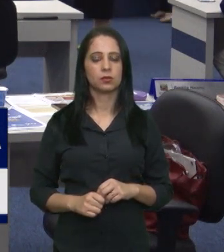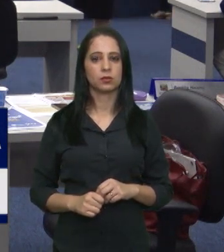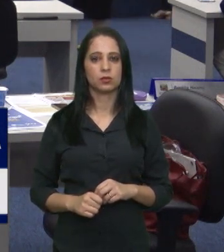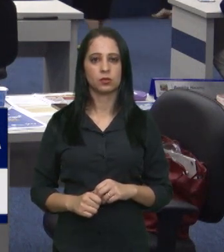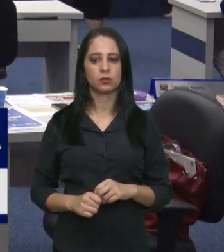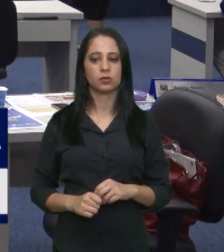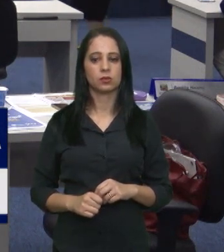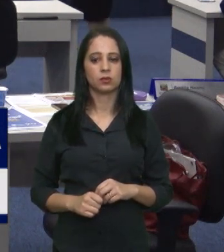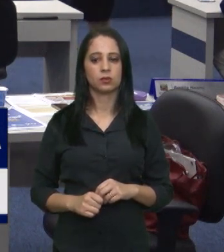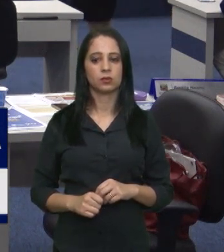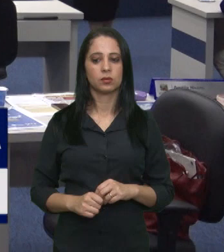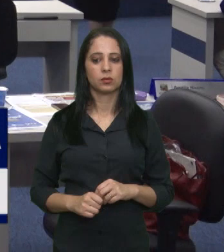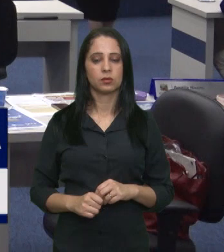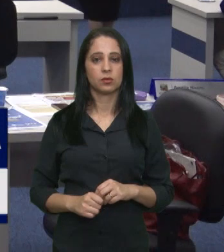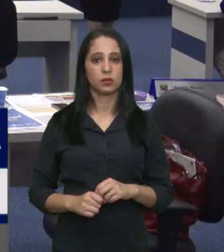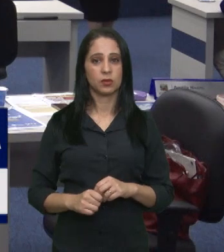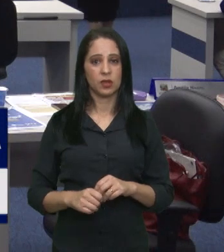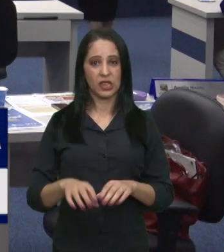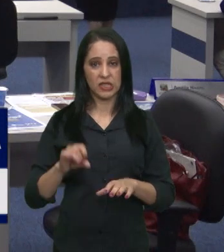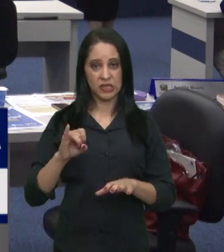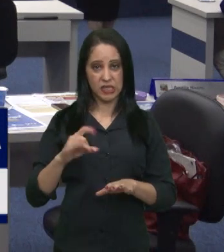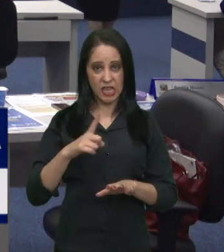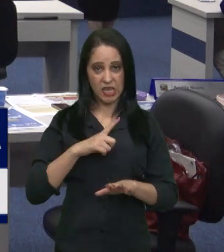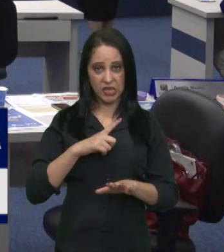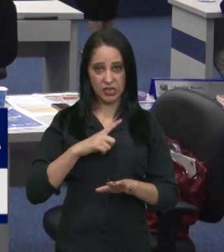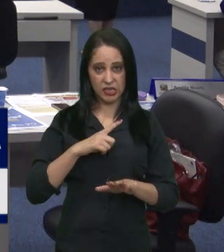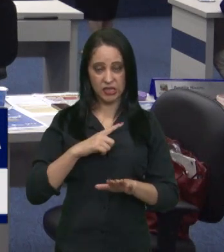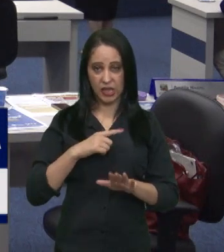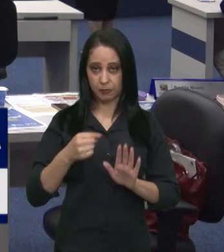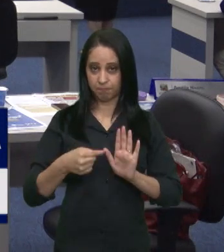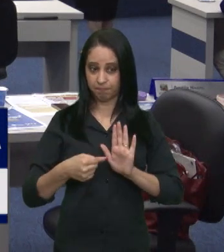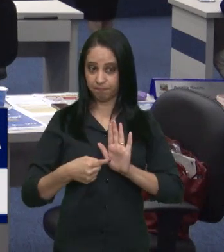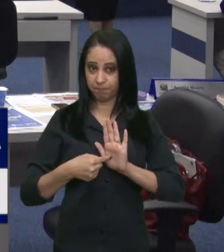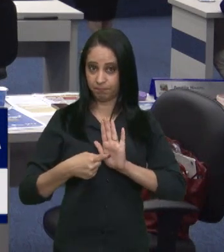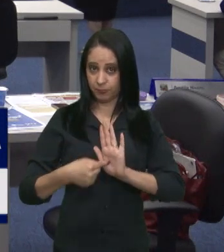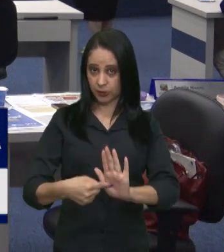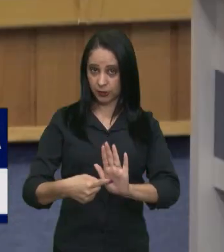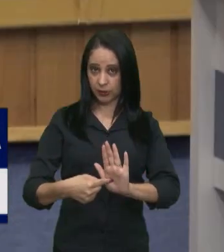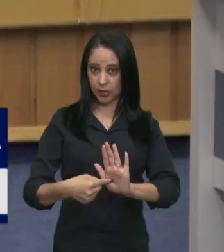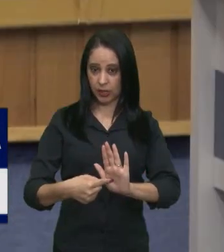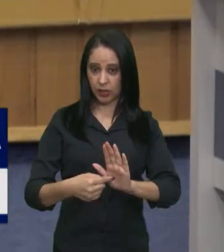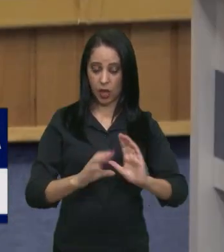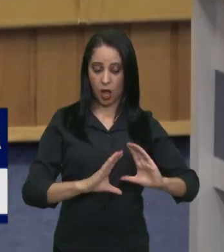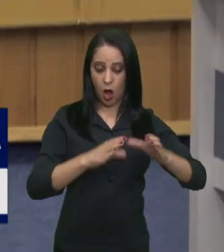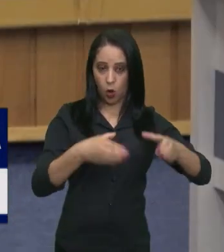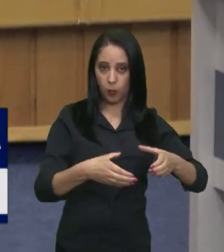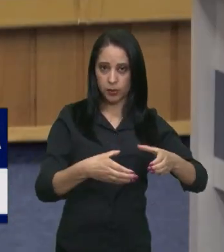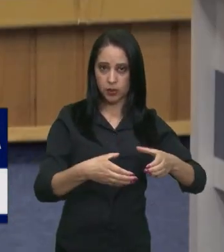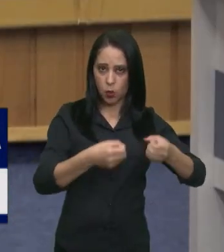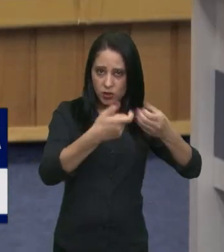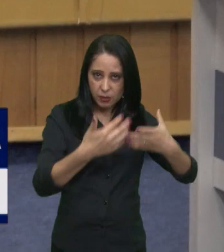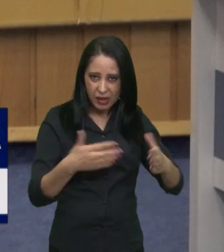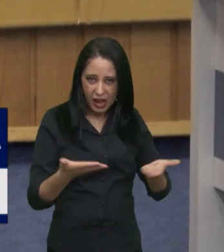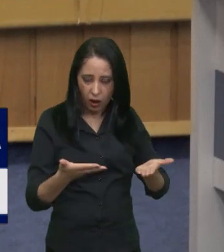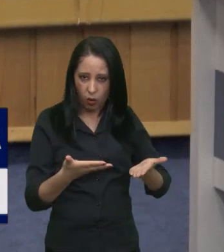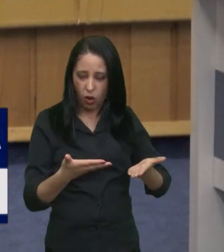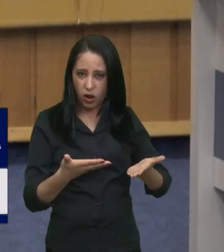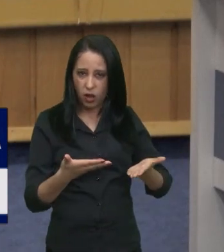Mas se tiver destaque, por exemplo, as comissões não precisam dar parecer agora.